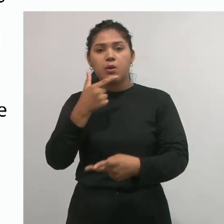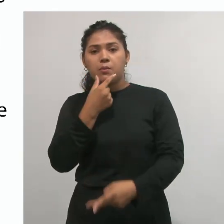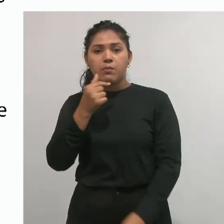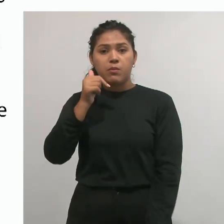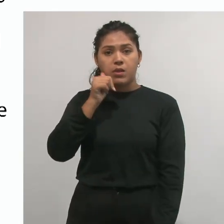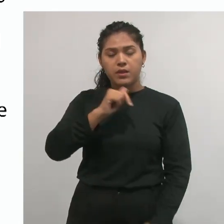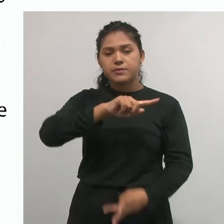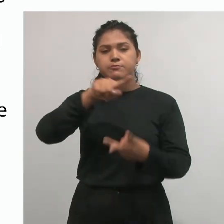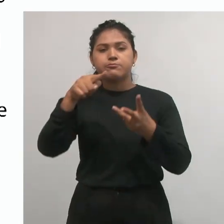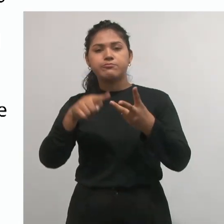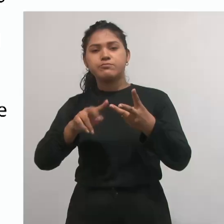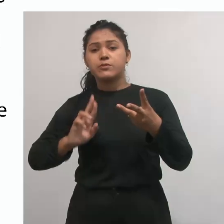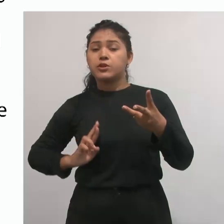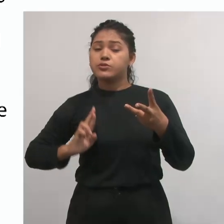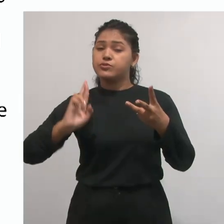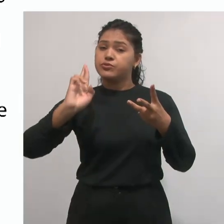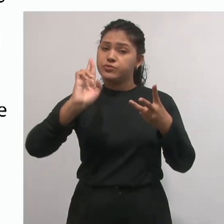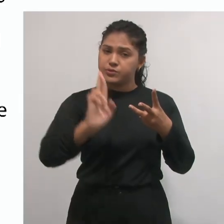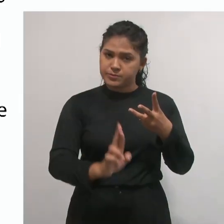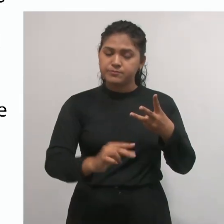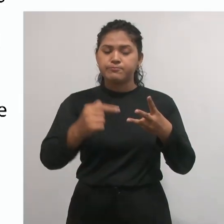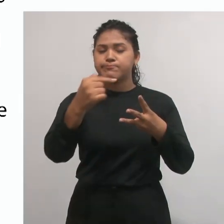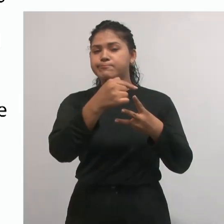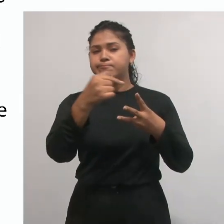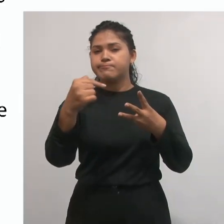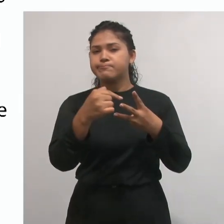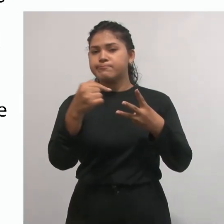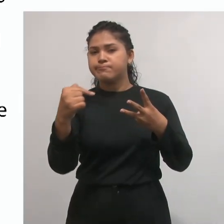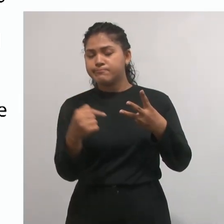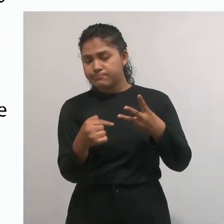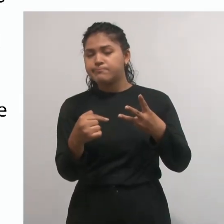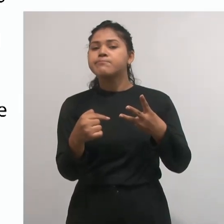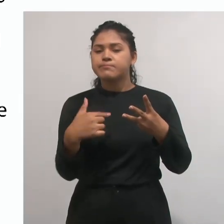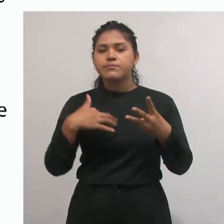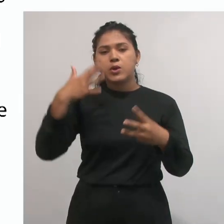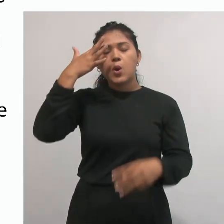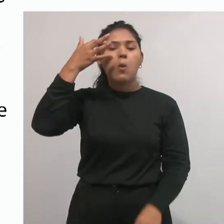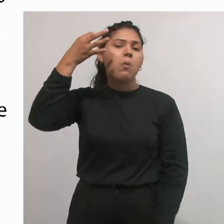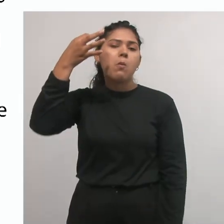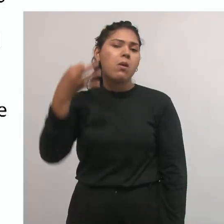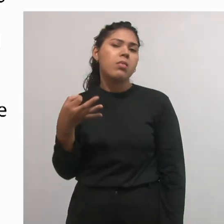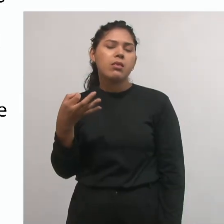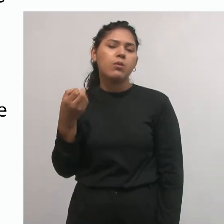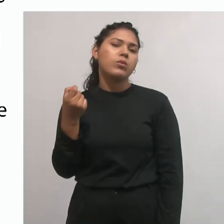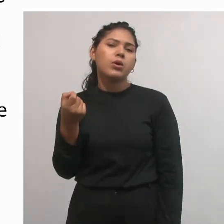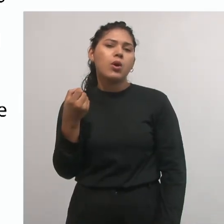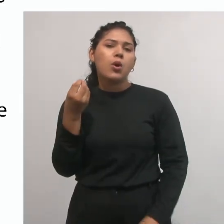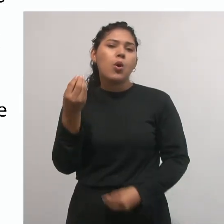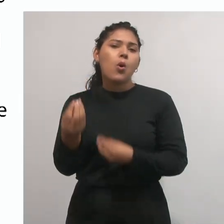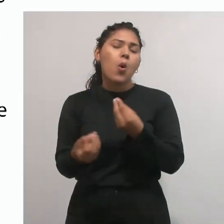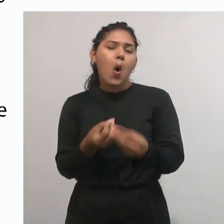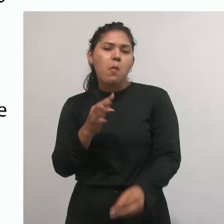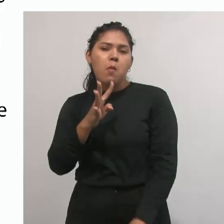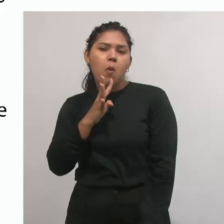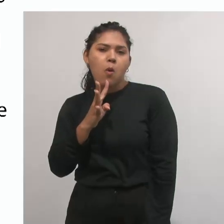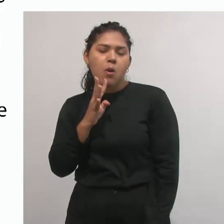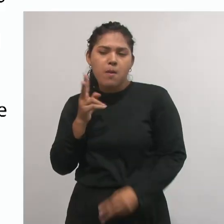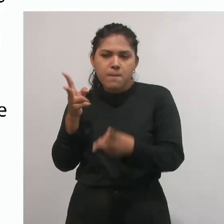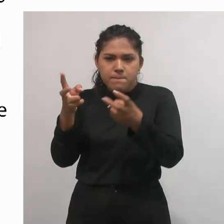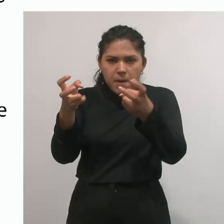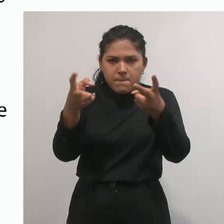religião. Então, é preciso a gente conhecer melhor, né, como se conhecem, como